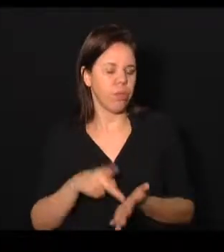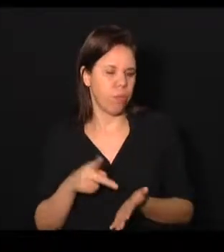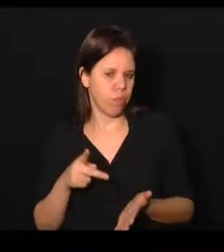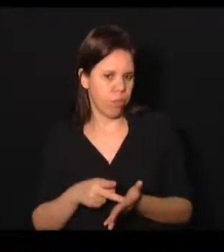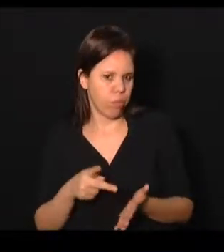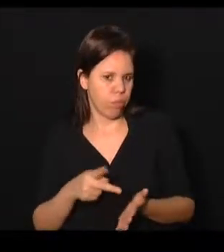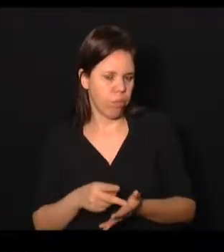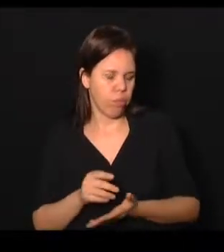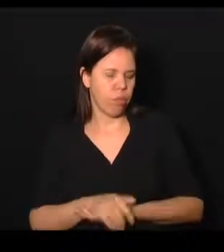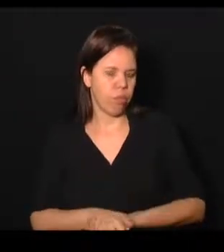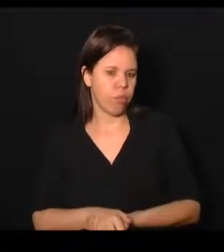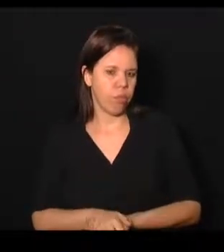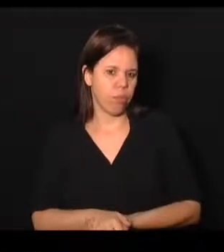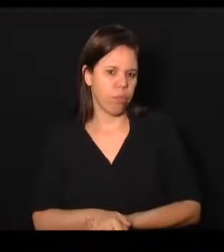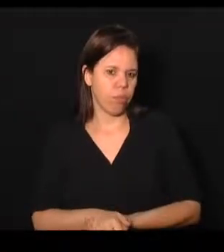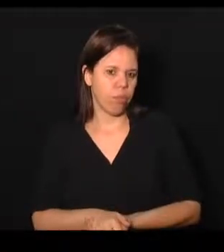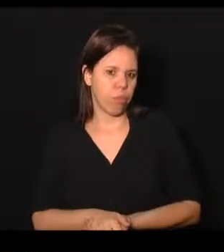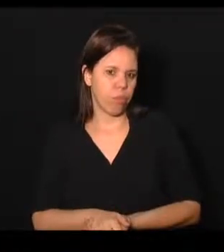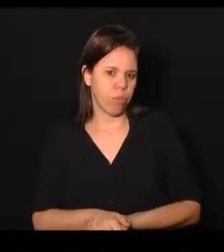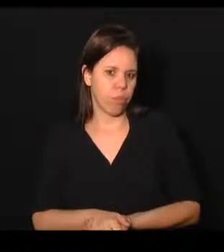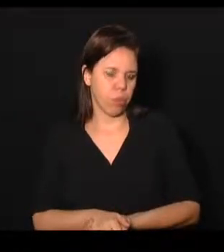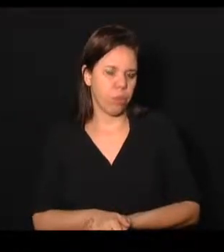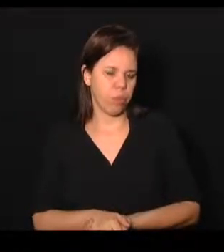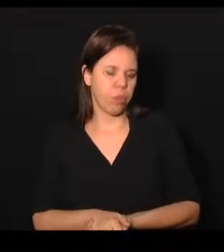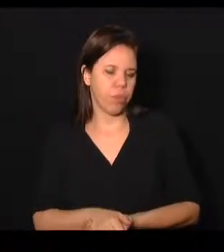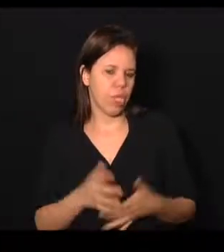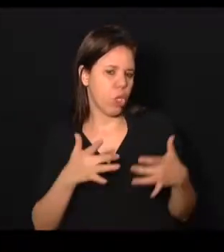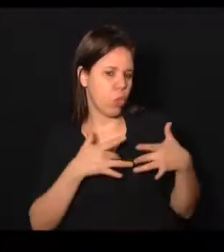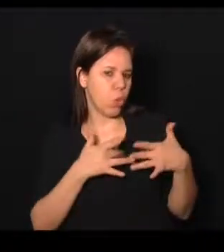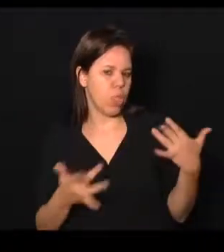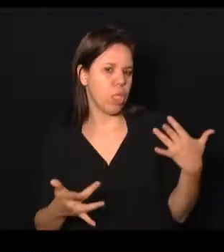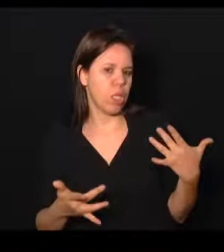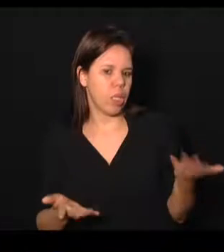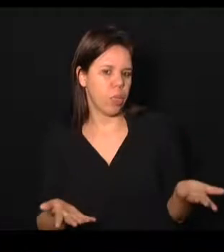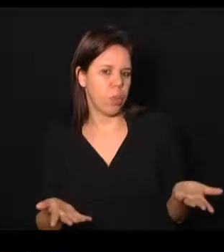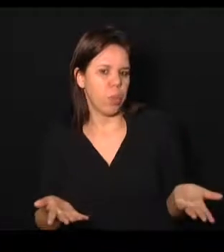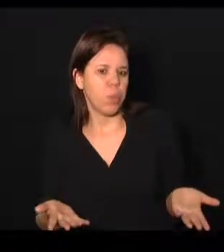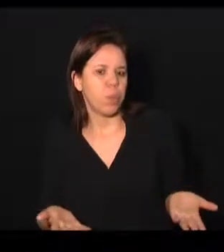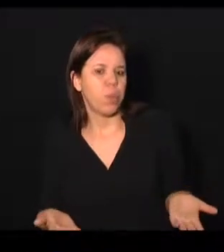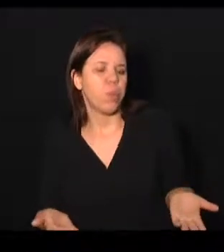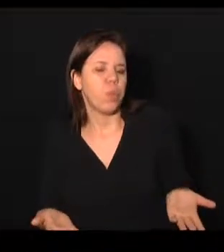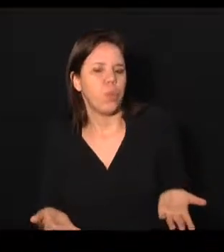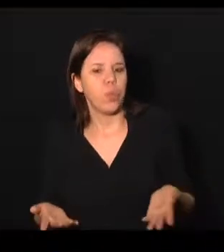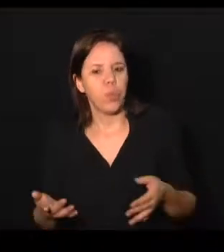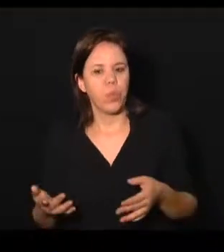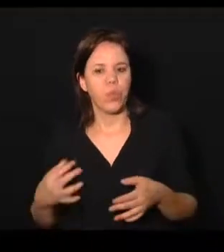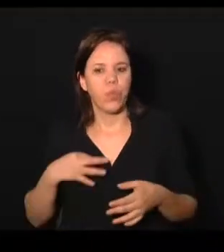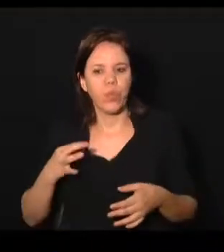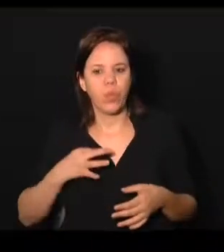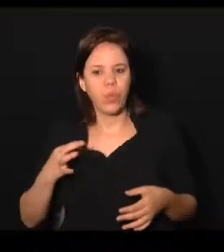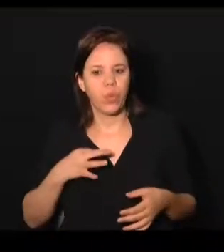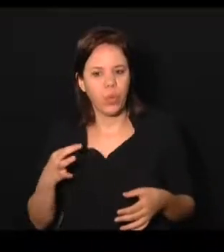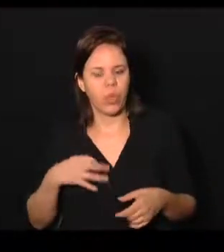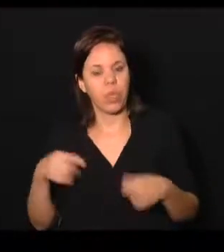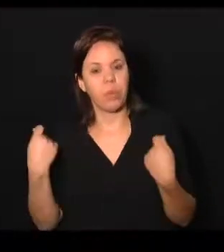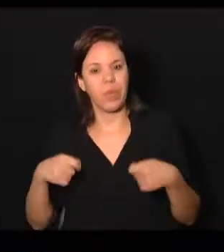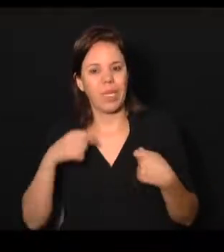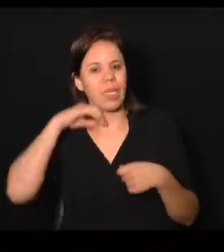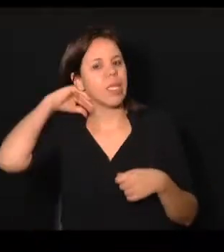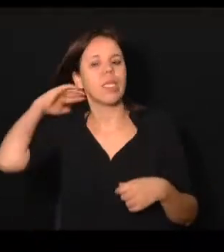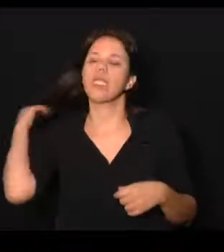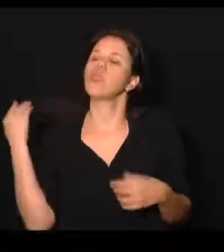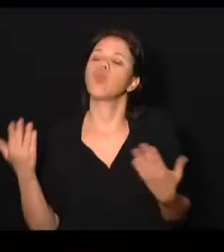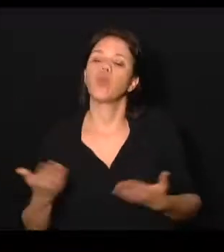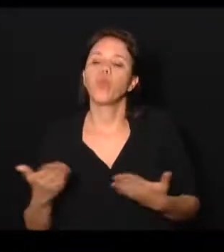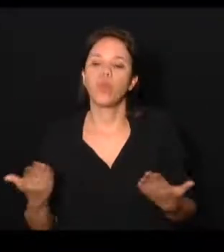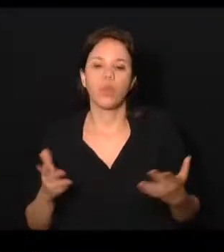bate muito na tecla da doação voluntária, porque é a nossa maior necessidade. A maior necessidade de sangue hoje para